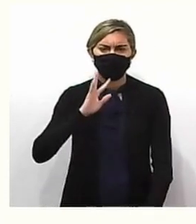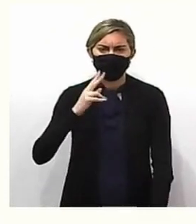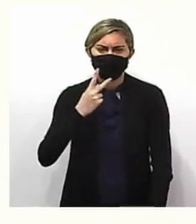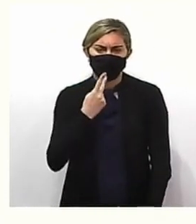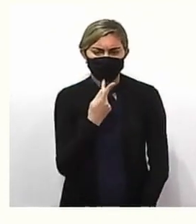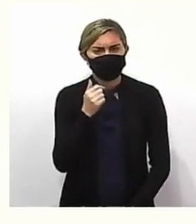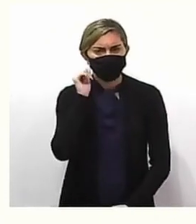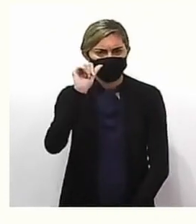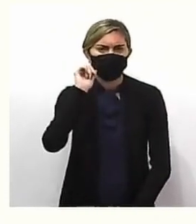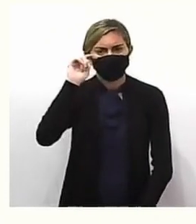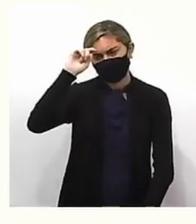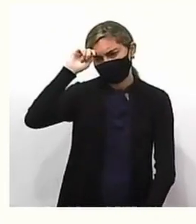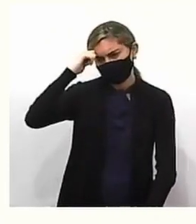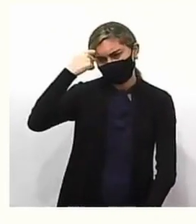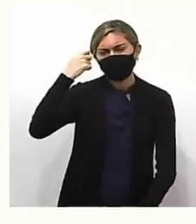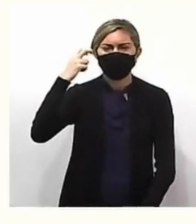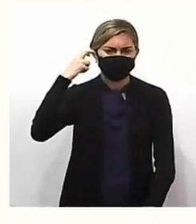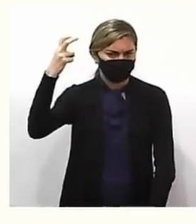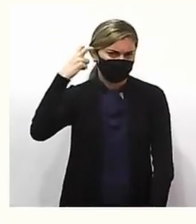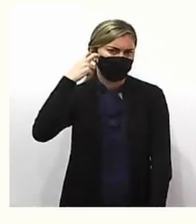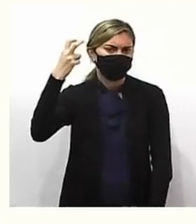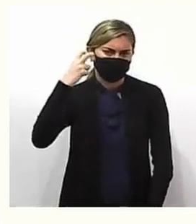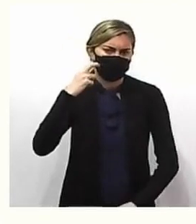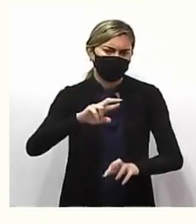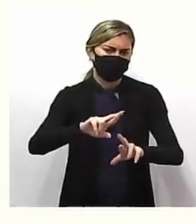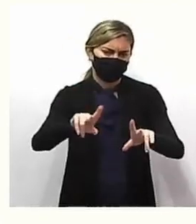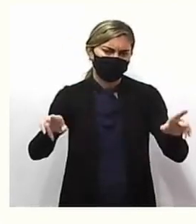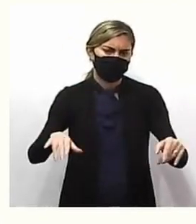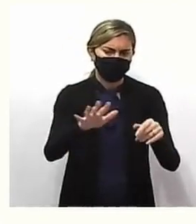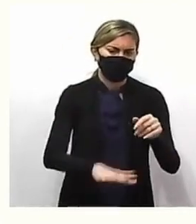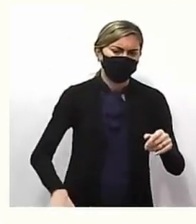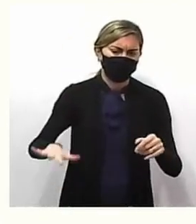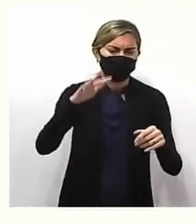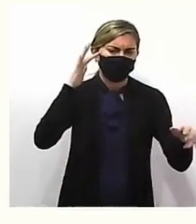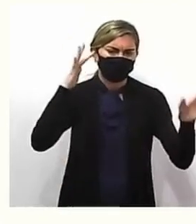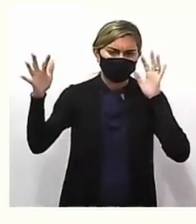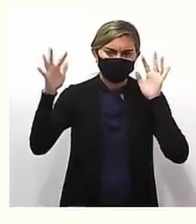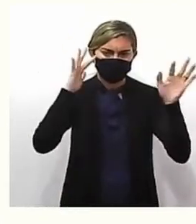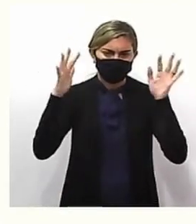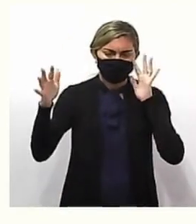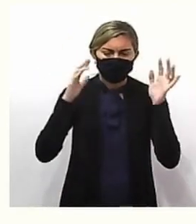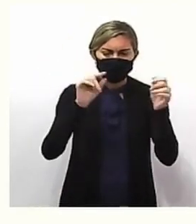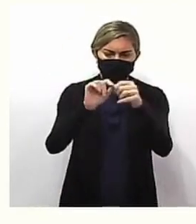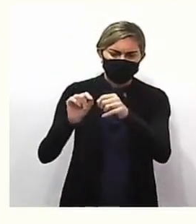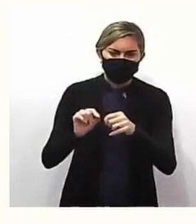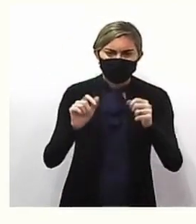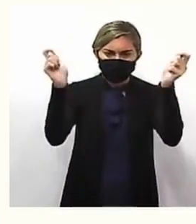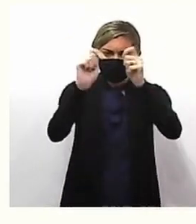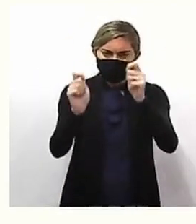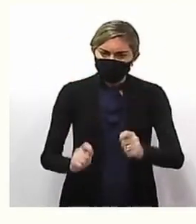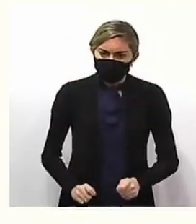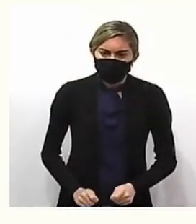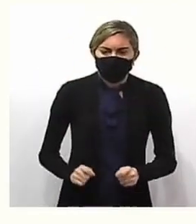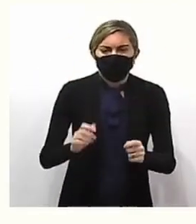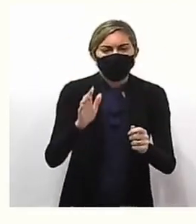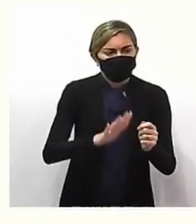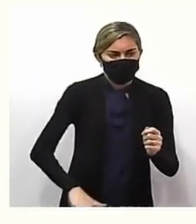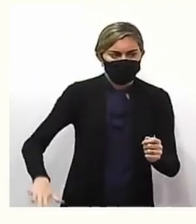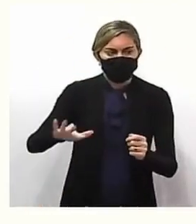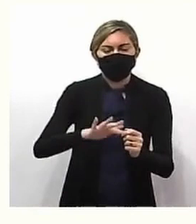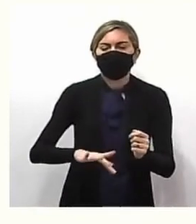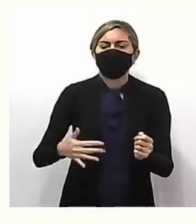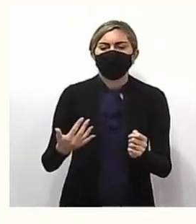Reconhecer que as mulheres negras são intelectuais em vários campos do pensamento, produzem artes em várias